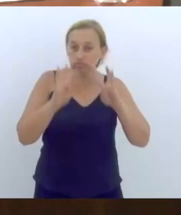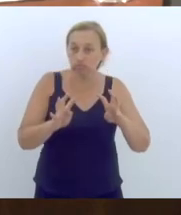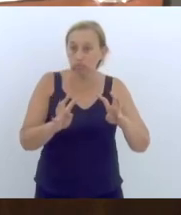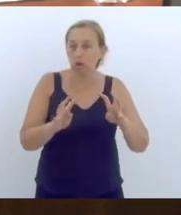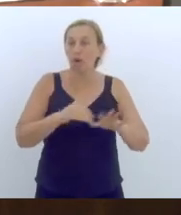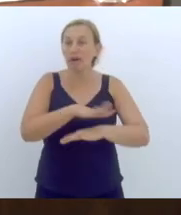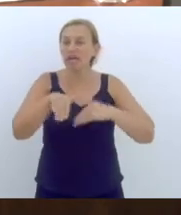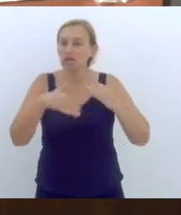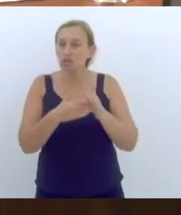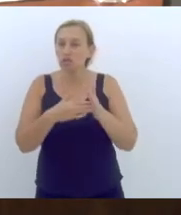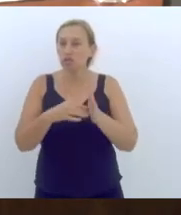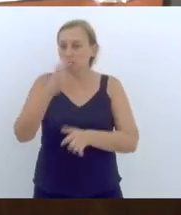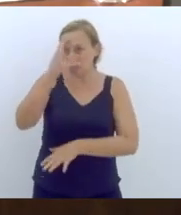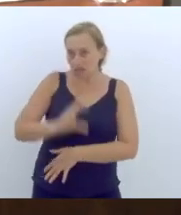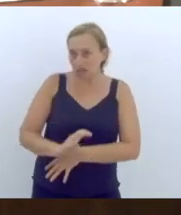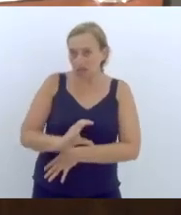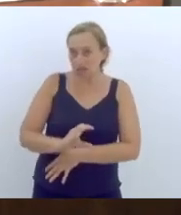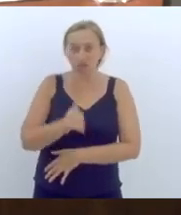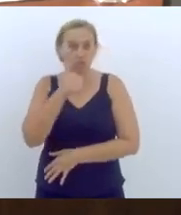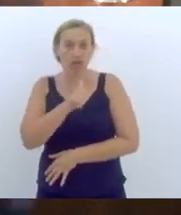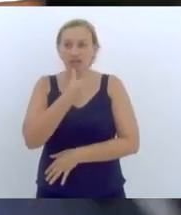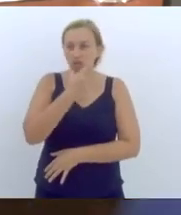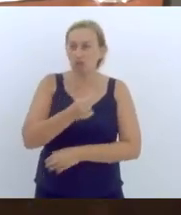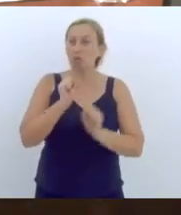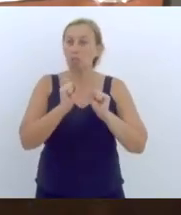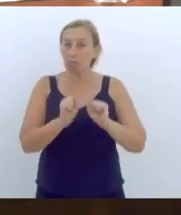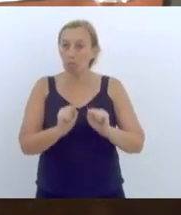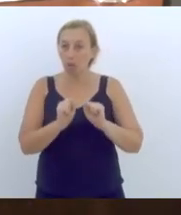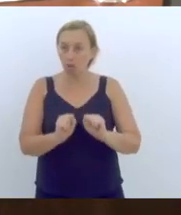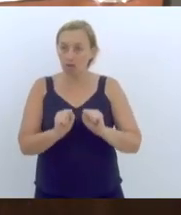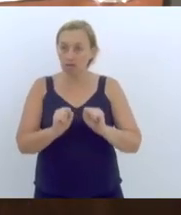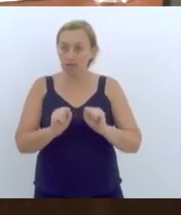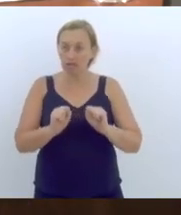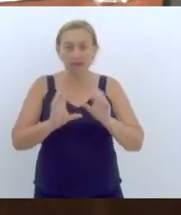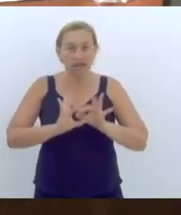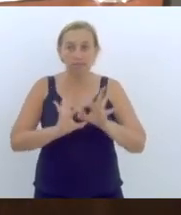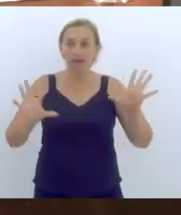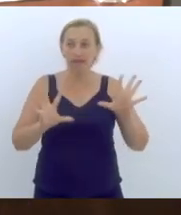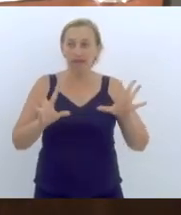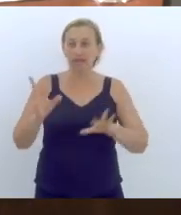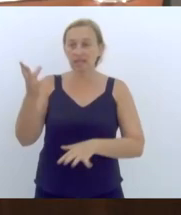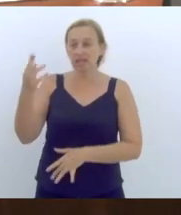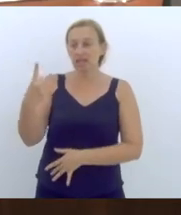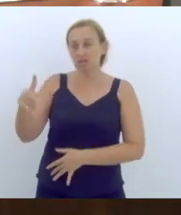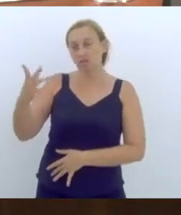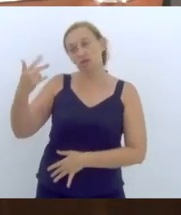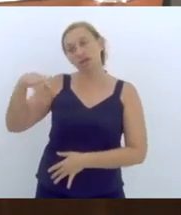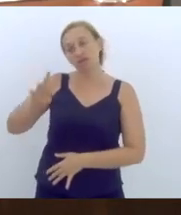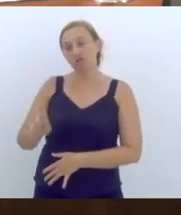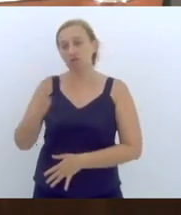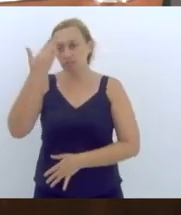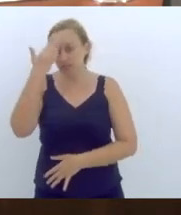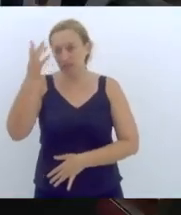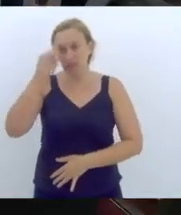que todos os cidadãos e cidadãs possam professar sua fé em liberdade. Muito obrigada, presidenta.